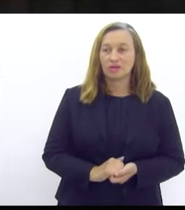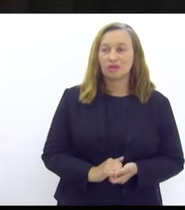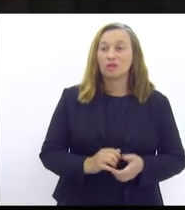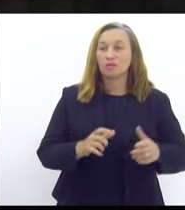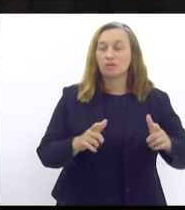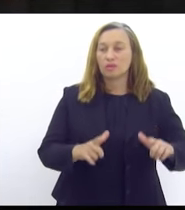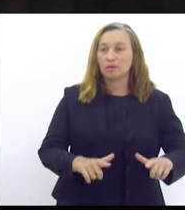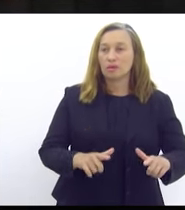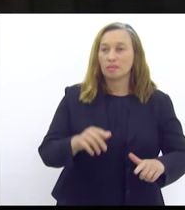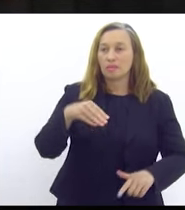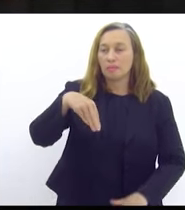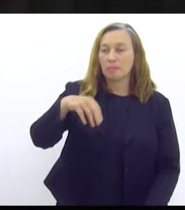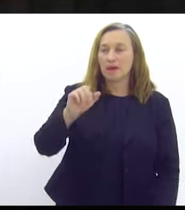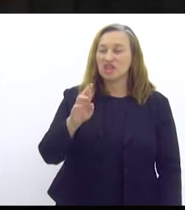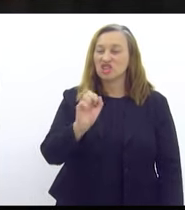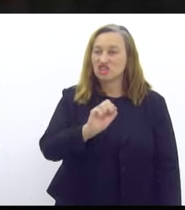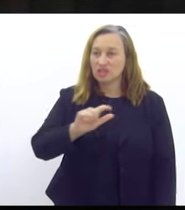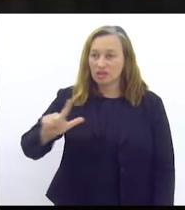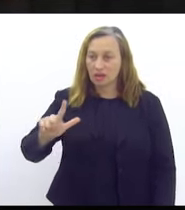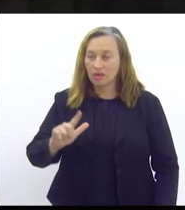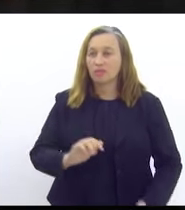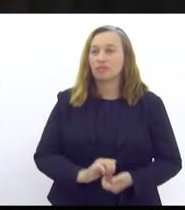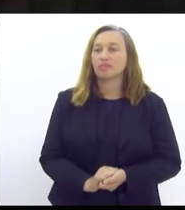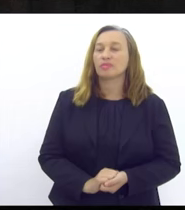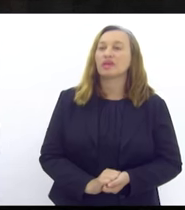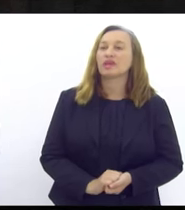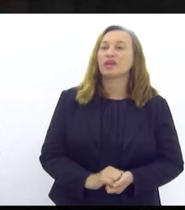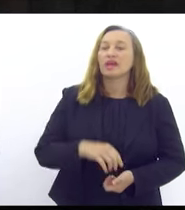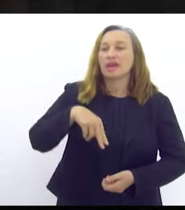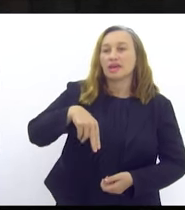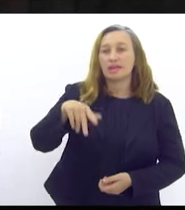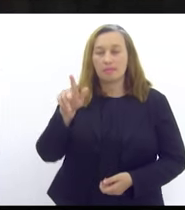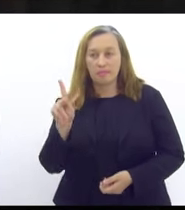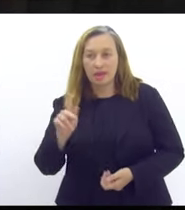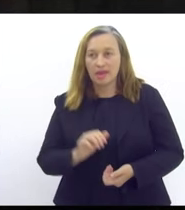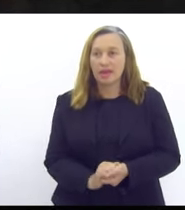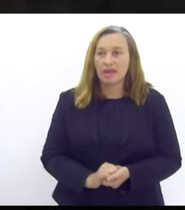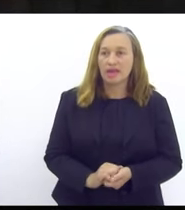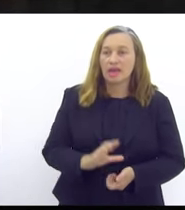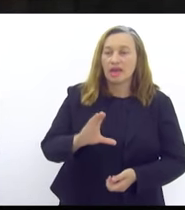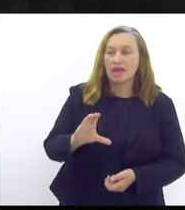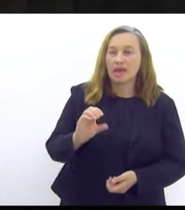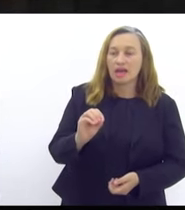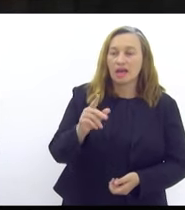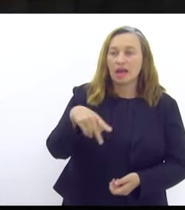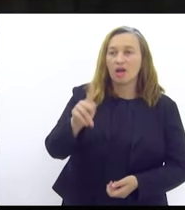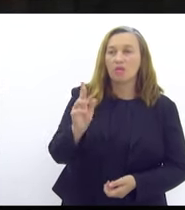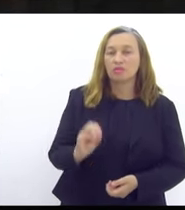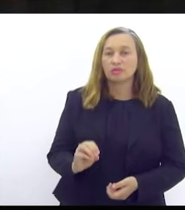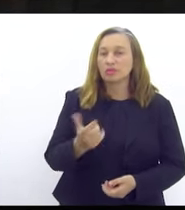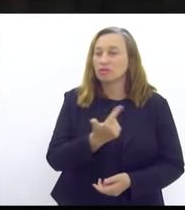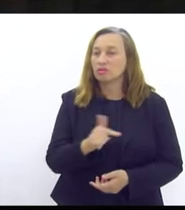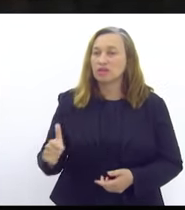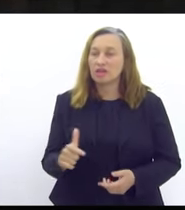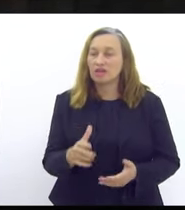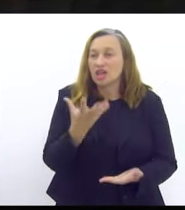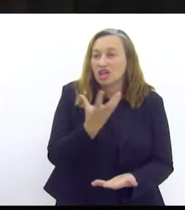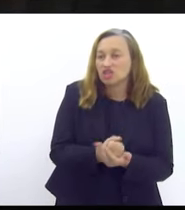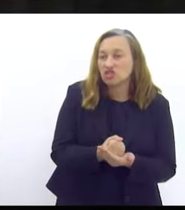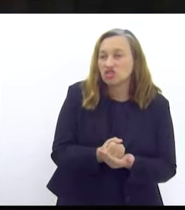marginal, conforme definido pela ANP. Campo em que não houve registro de queima ou